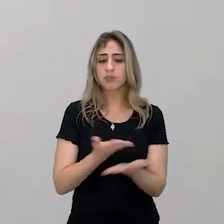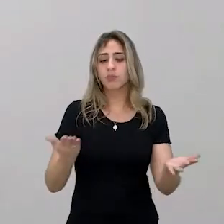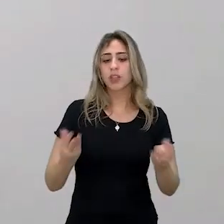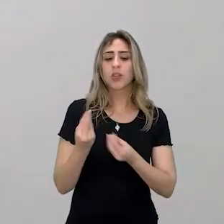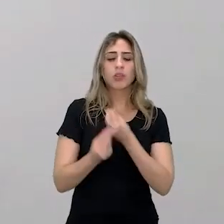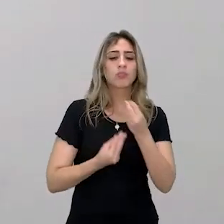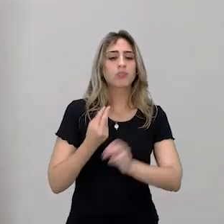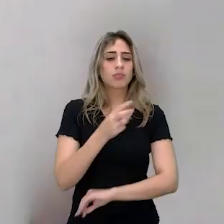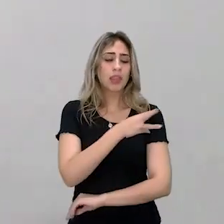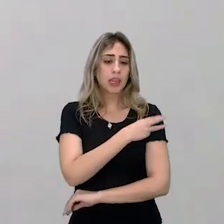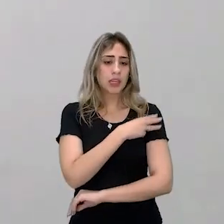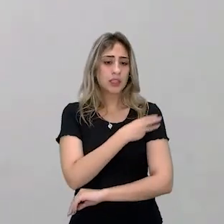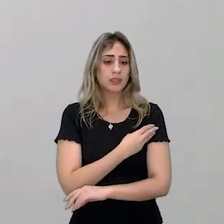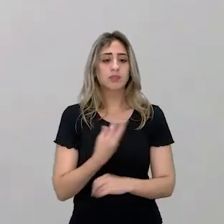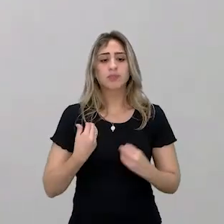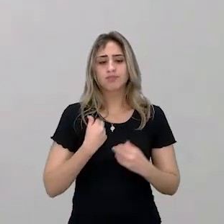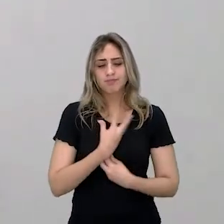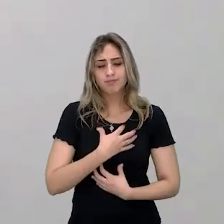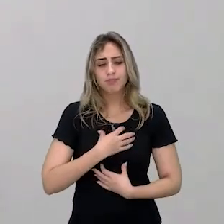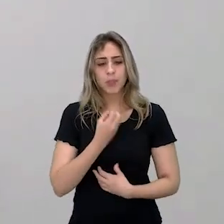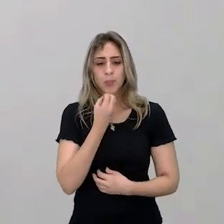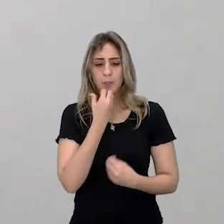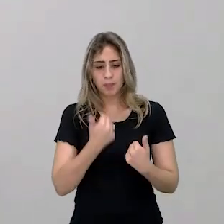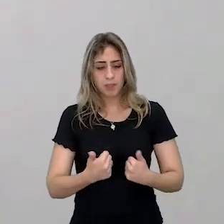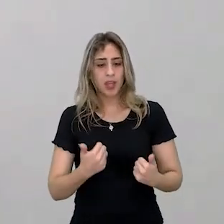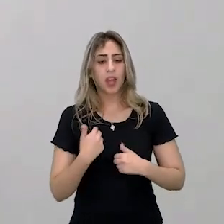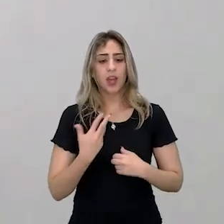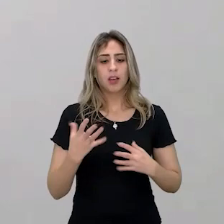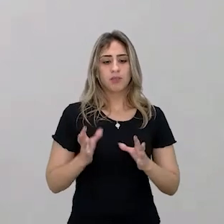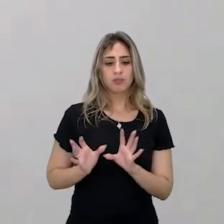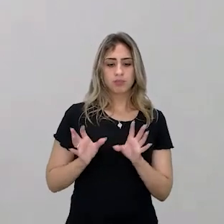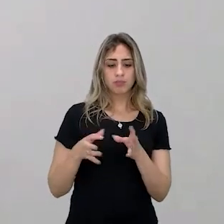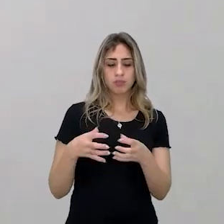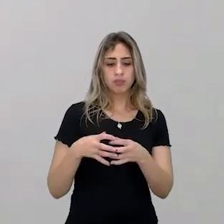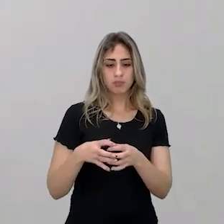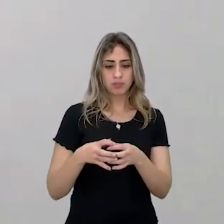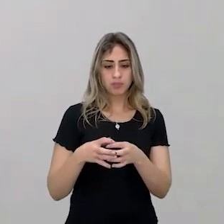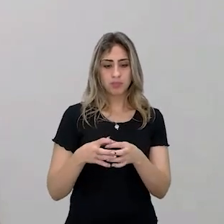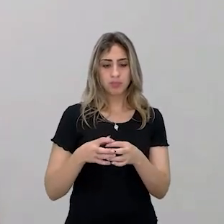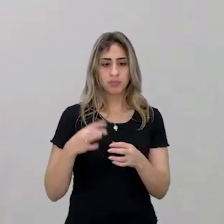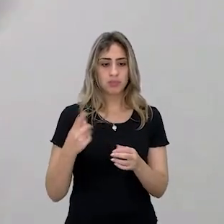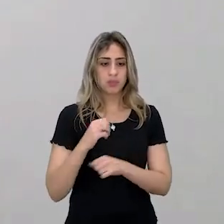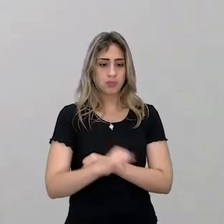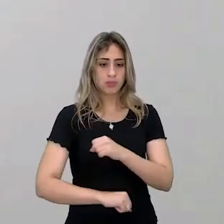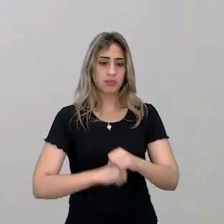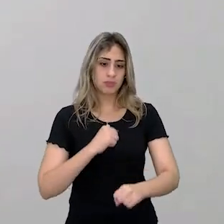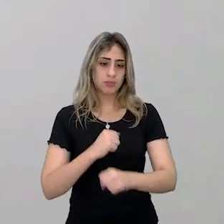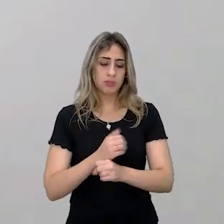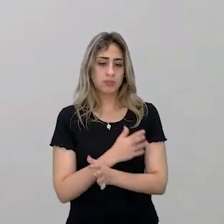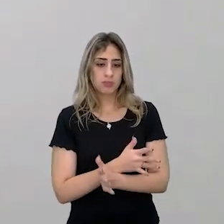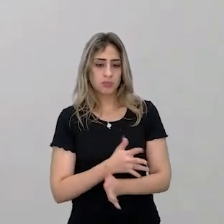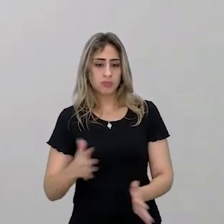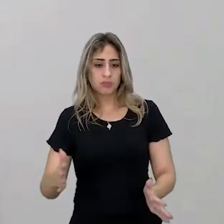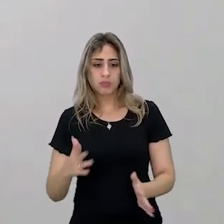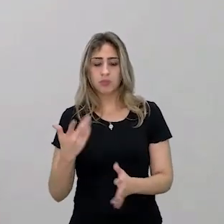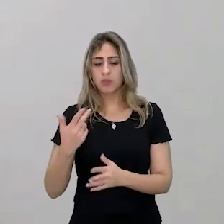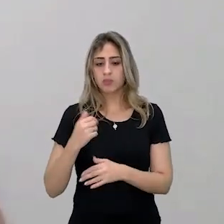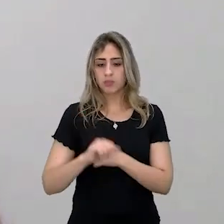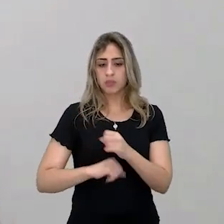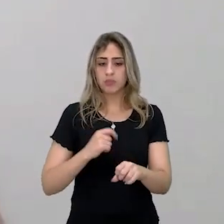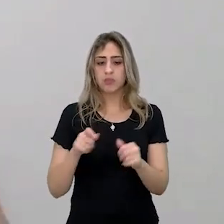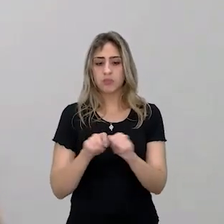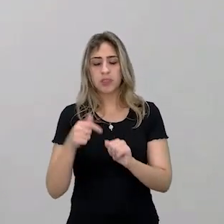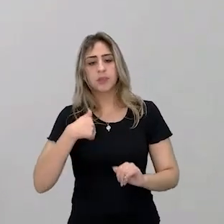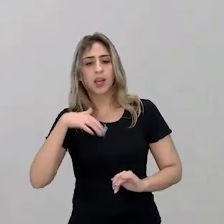toda semana, essa equipe muito unida aqui, que é tão bom que esse ano a gente está fazendo bastante formação juntos. Vou fazer